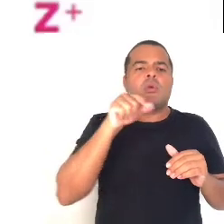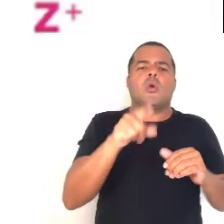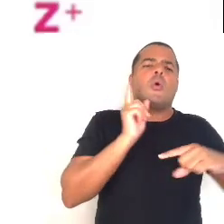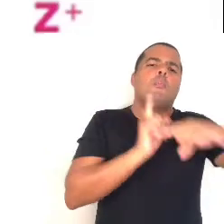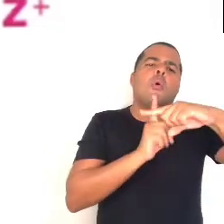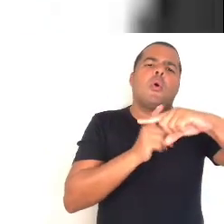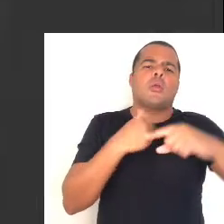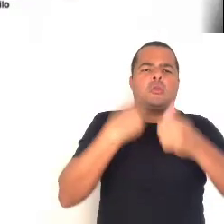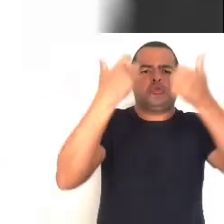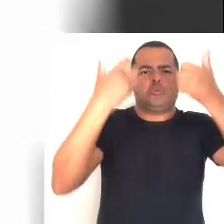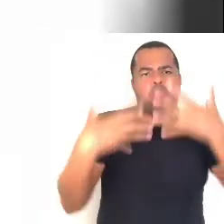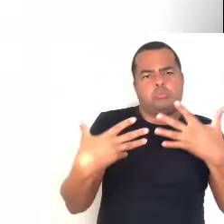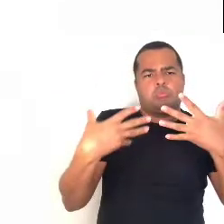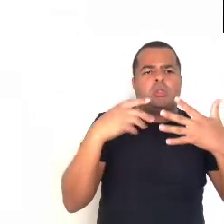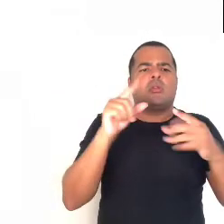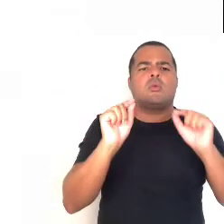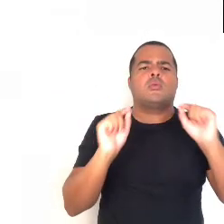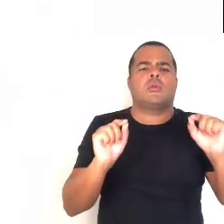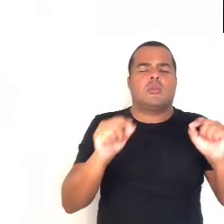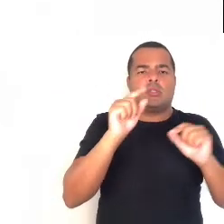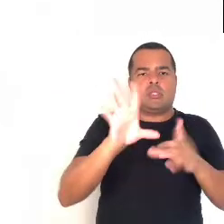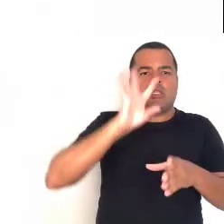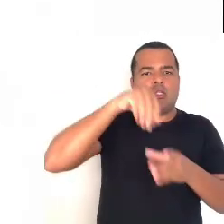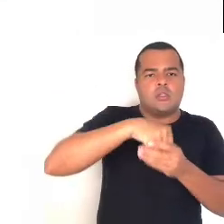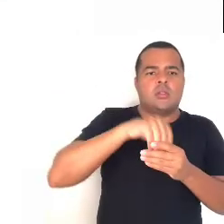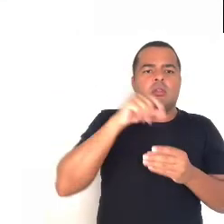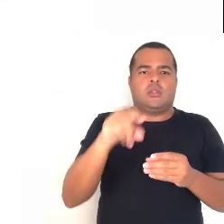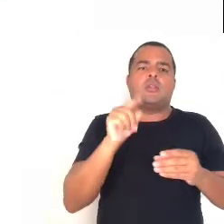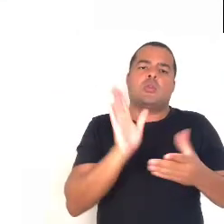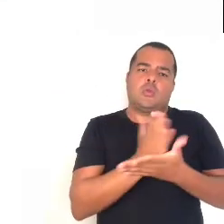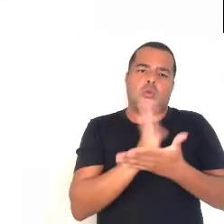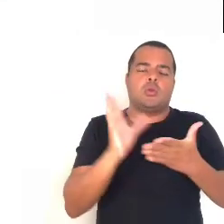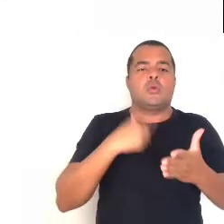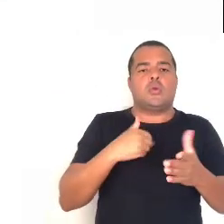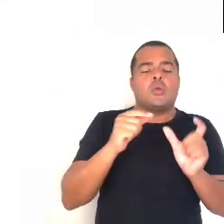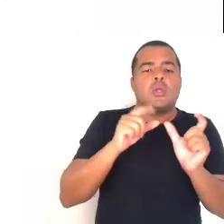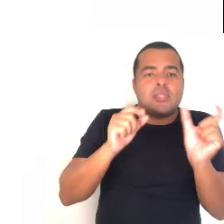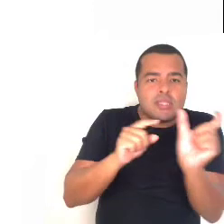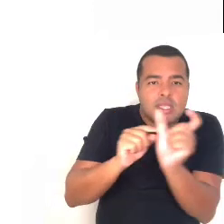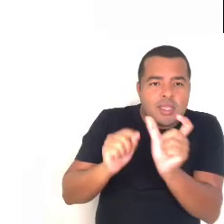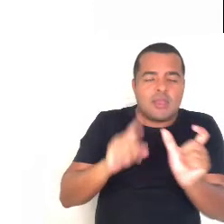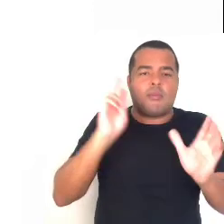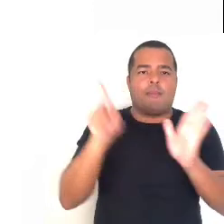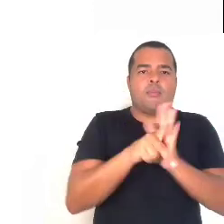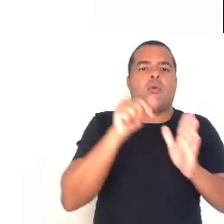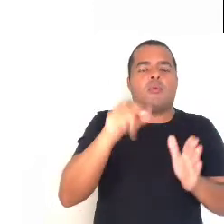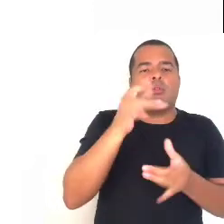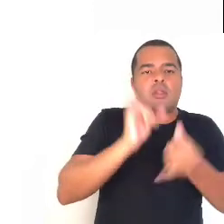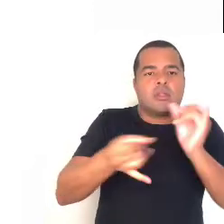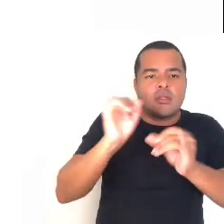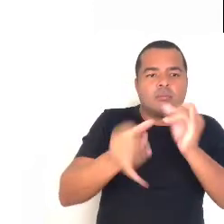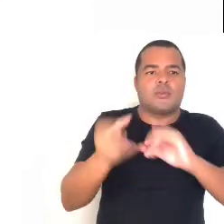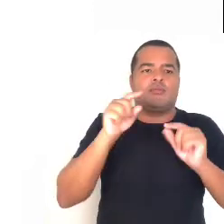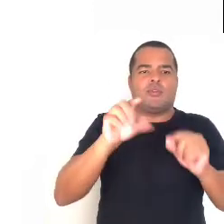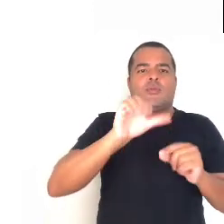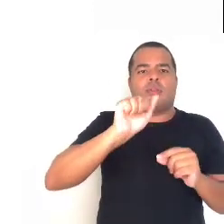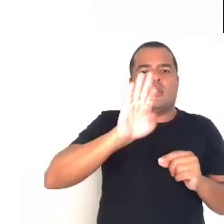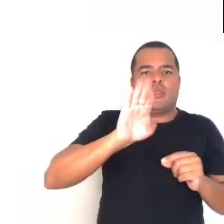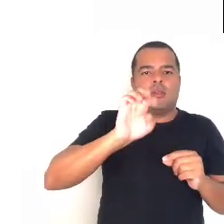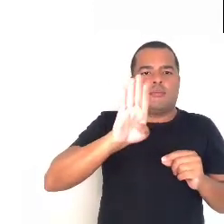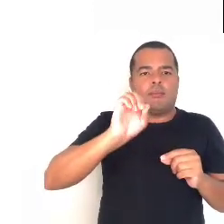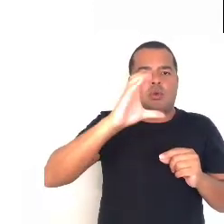carbânio. E por que eu falo isso? Porque dentro do processo reacional, a gente tem alguns termos práticos na química orgânica,